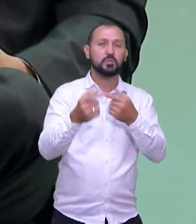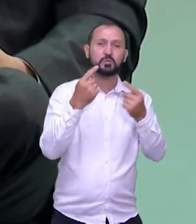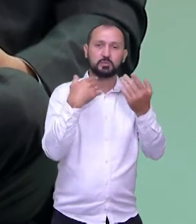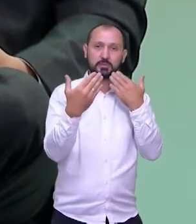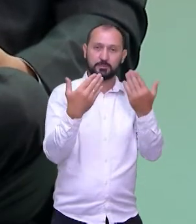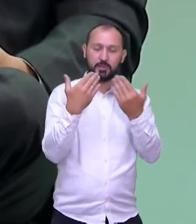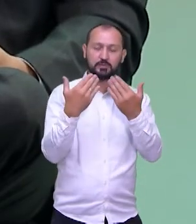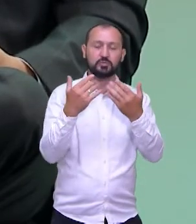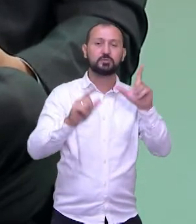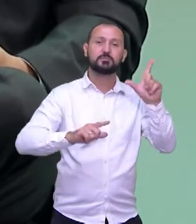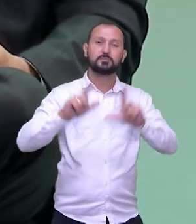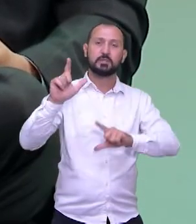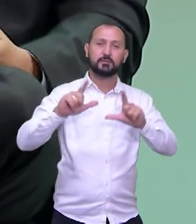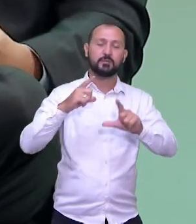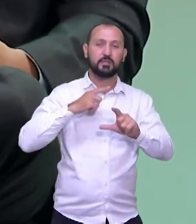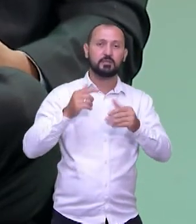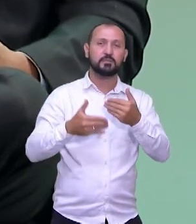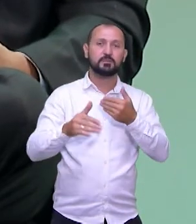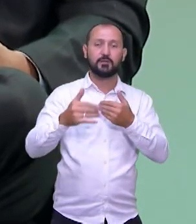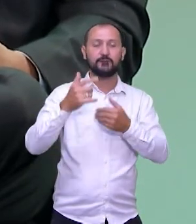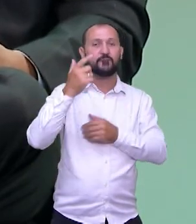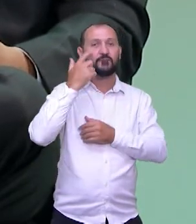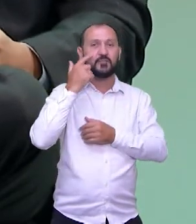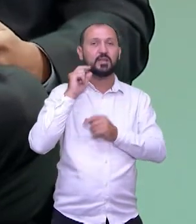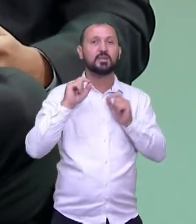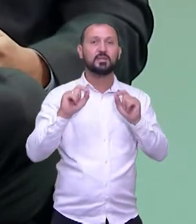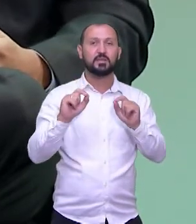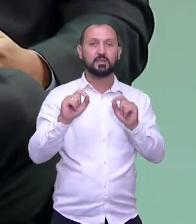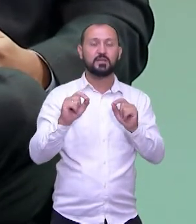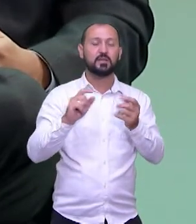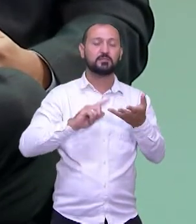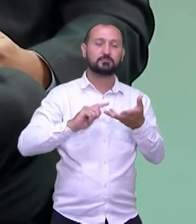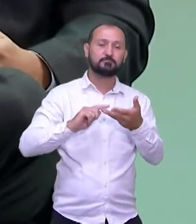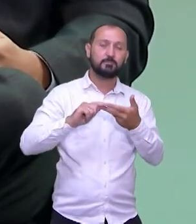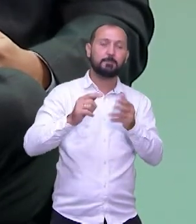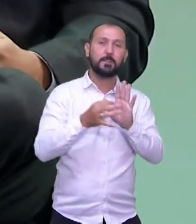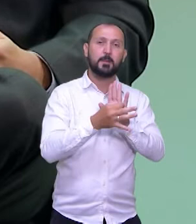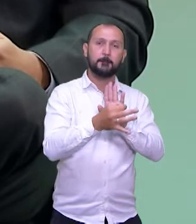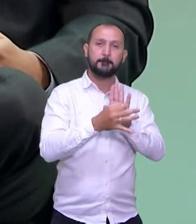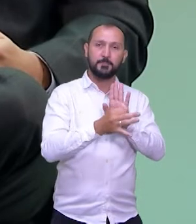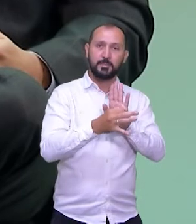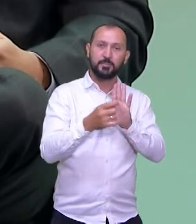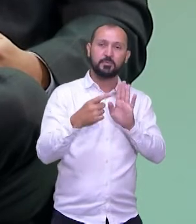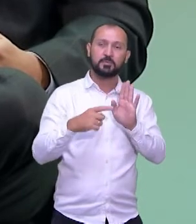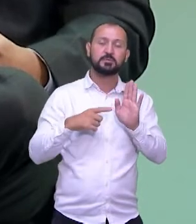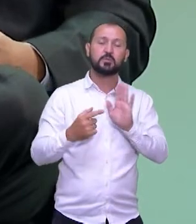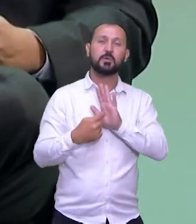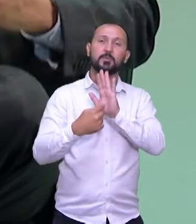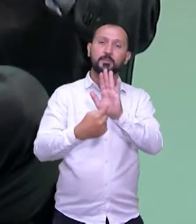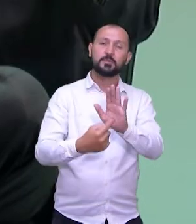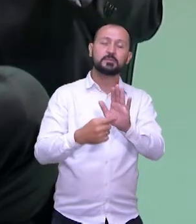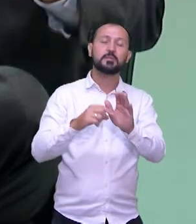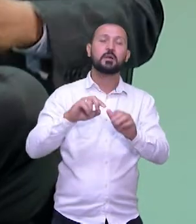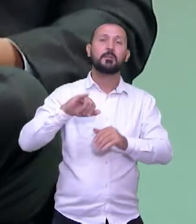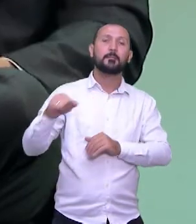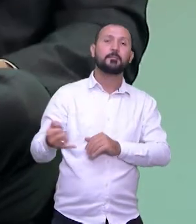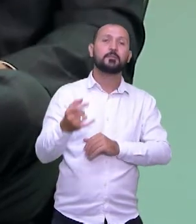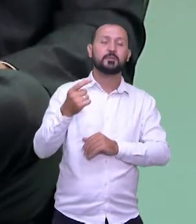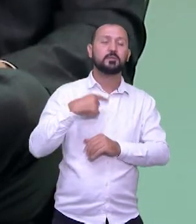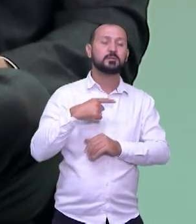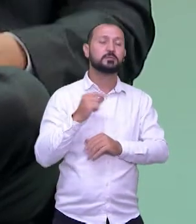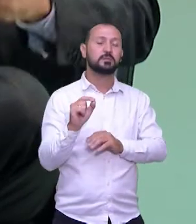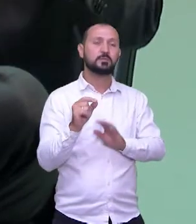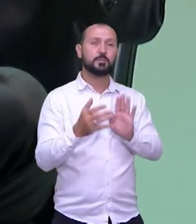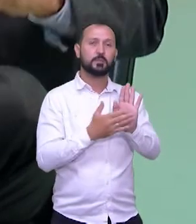nos debates televisivos que estão acontecendo, observado muitas das nossas propostas que estão sendo apresentadas, sendo exploradas